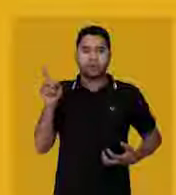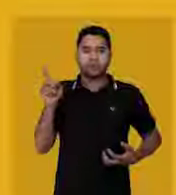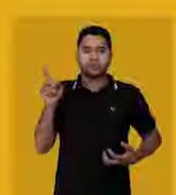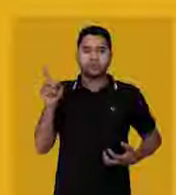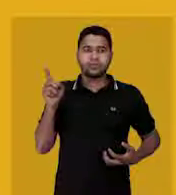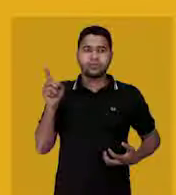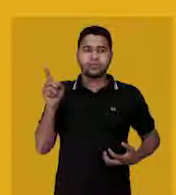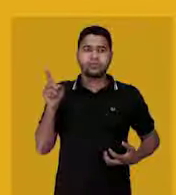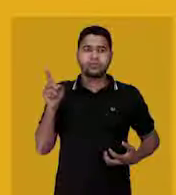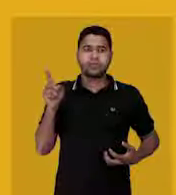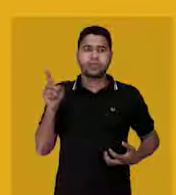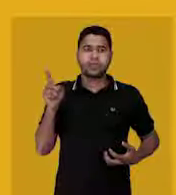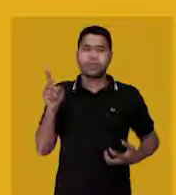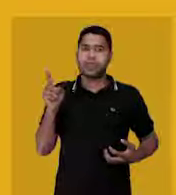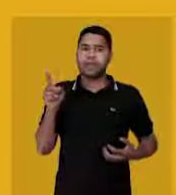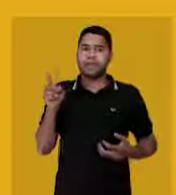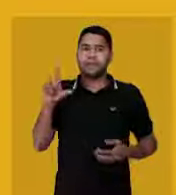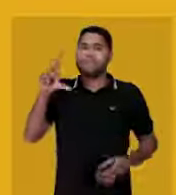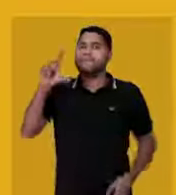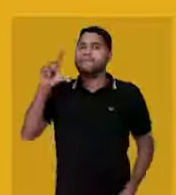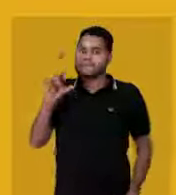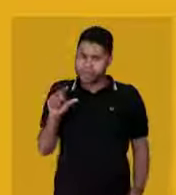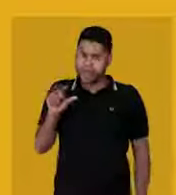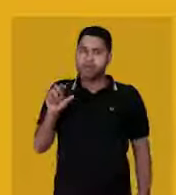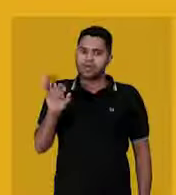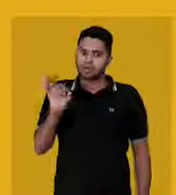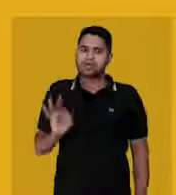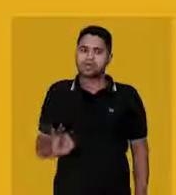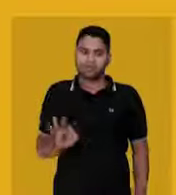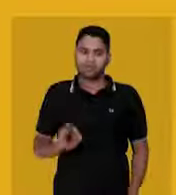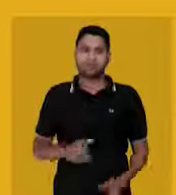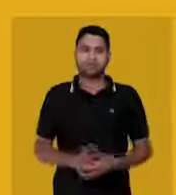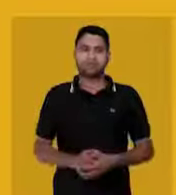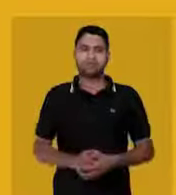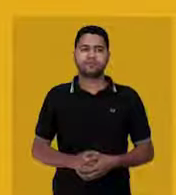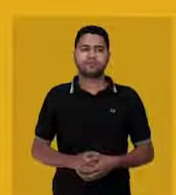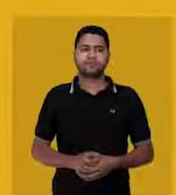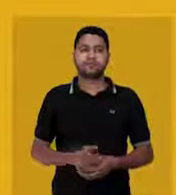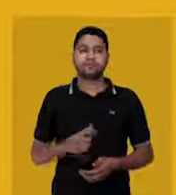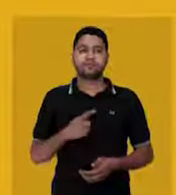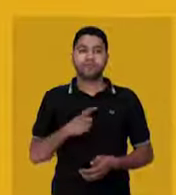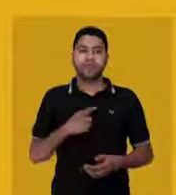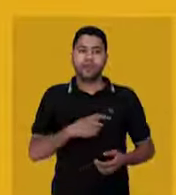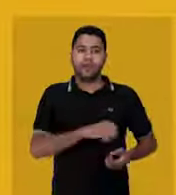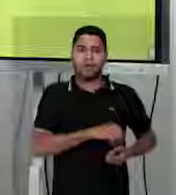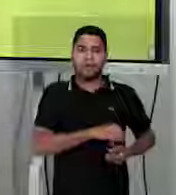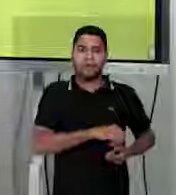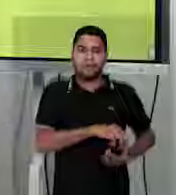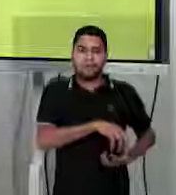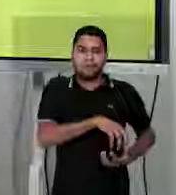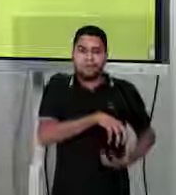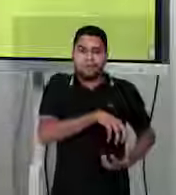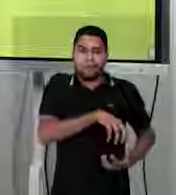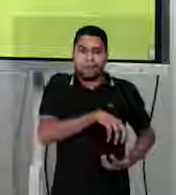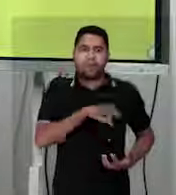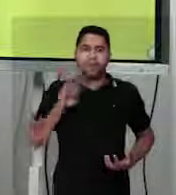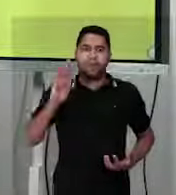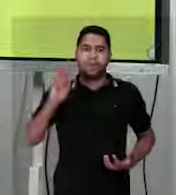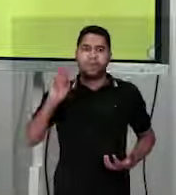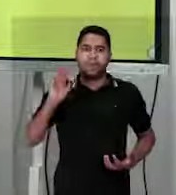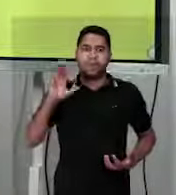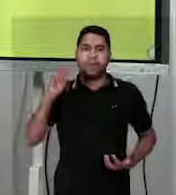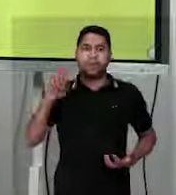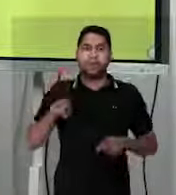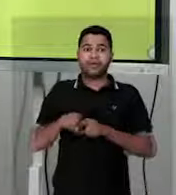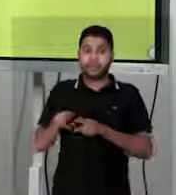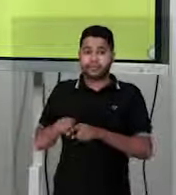ele estar um terço do tamanho que está aqui. Então nós temos um aumento do baço e também do